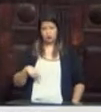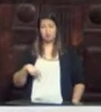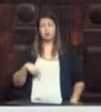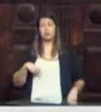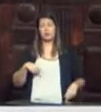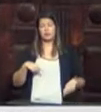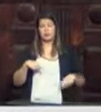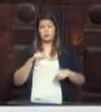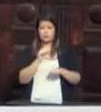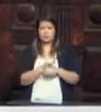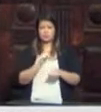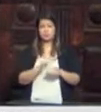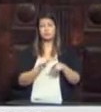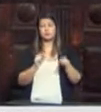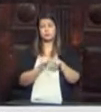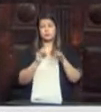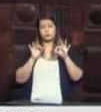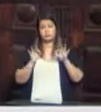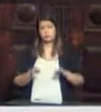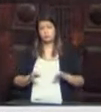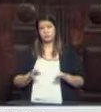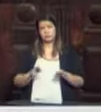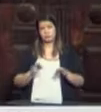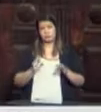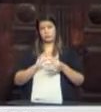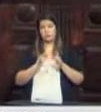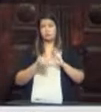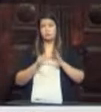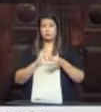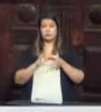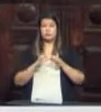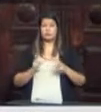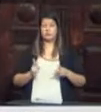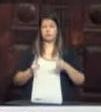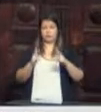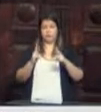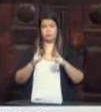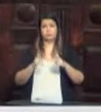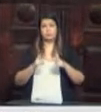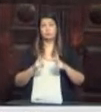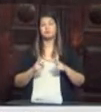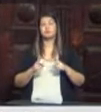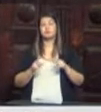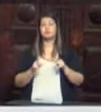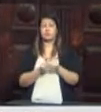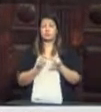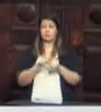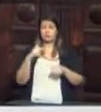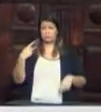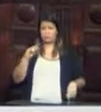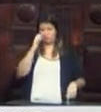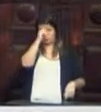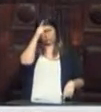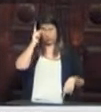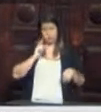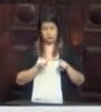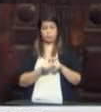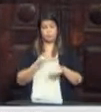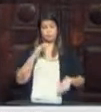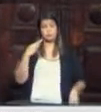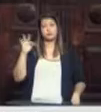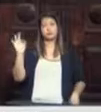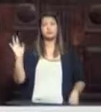resguardar e garantir o legado dos Jogos Olímpicos, reunindo o governo municipal, estadual e federal. Pela federação, pela